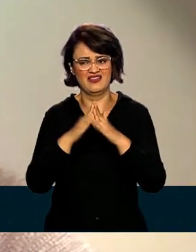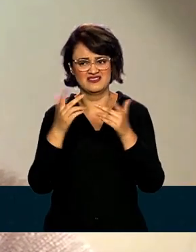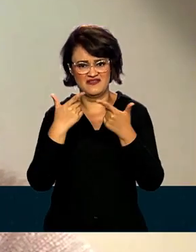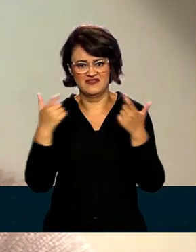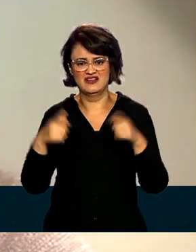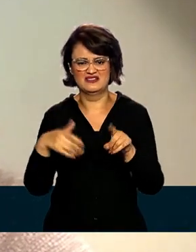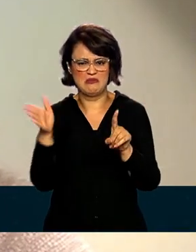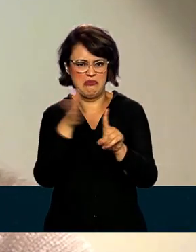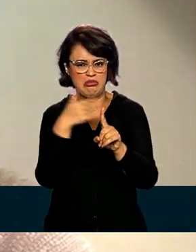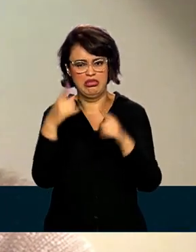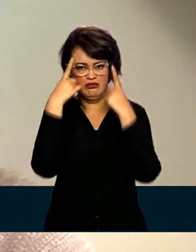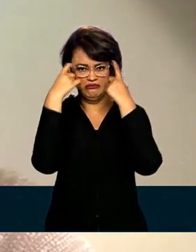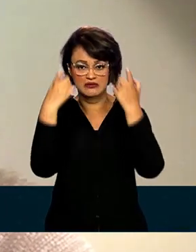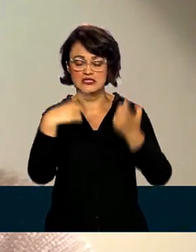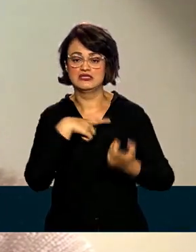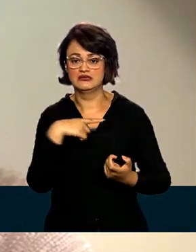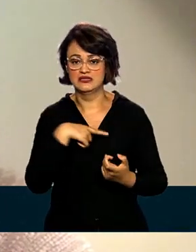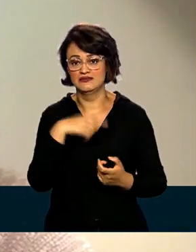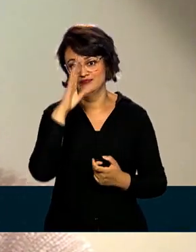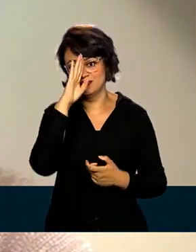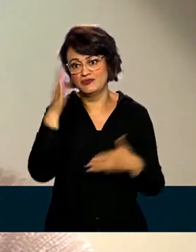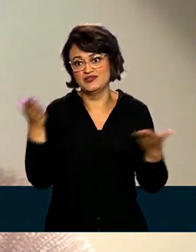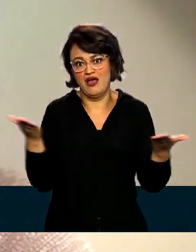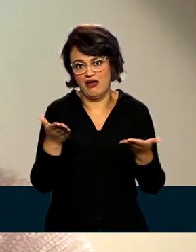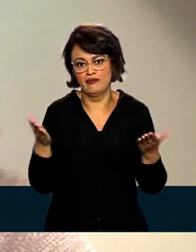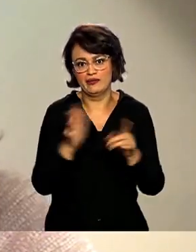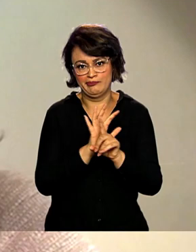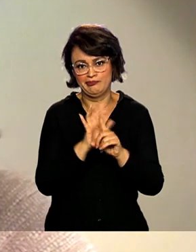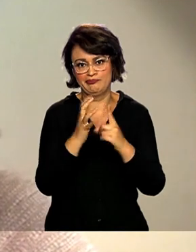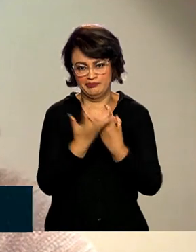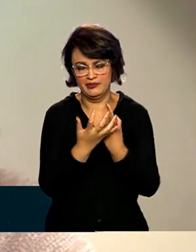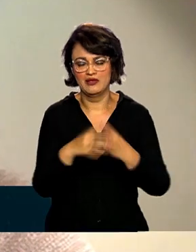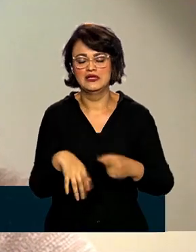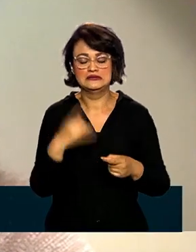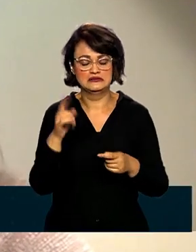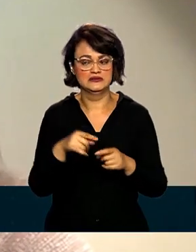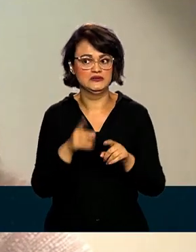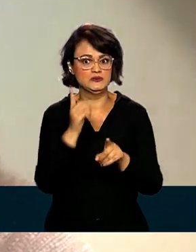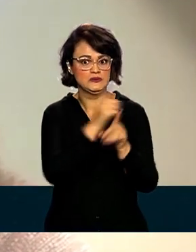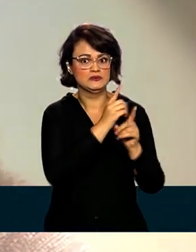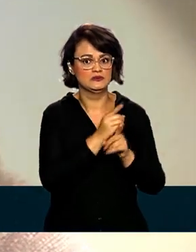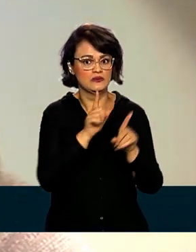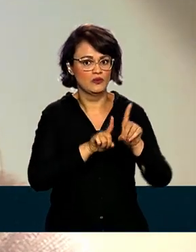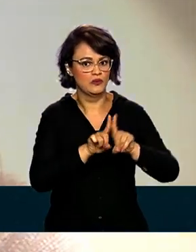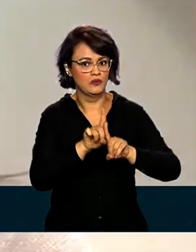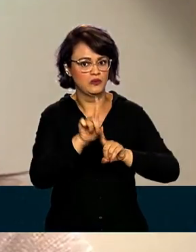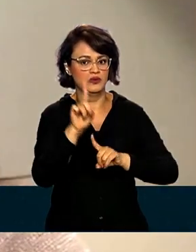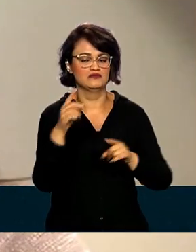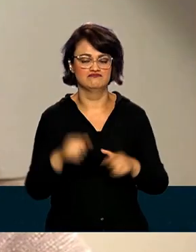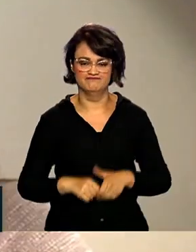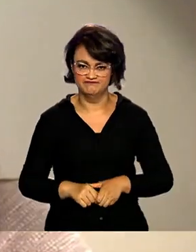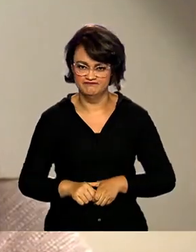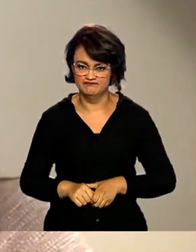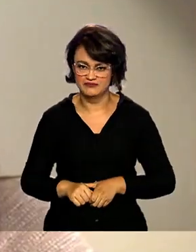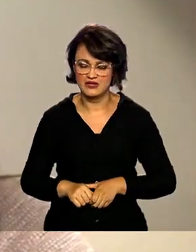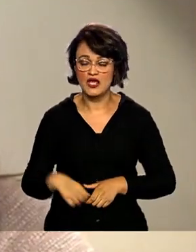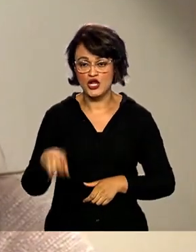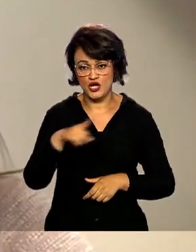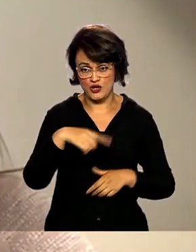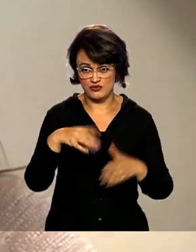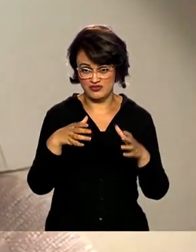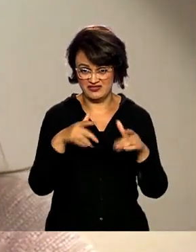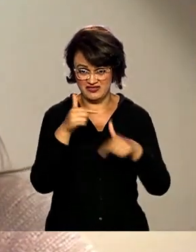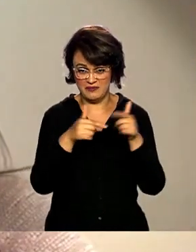comum na nossa sociedade, principalmente agora nos tempos de pandemia, que teve um aumento significativo desses casos. E nós, médicos, não